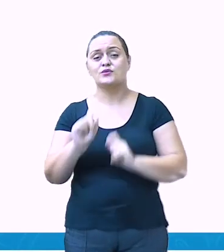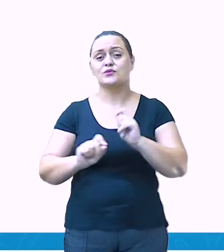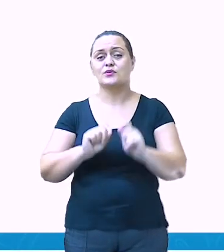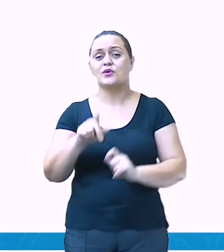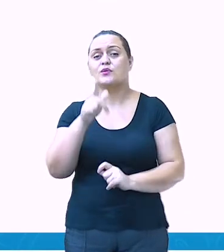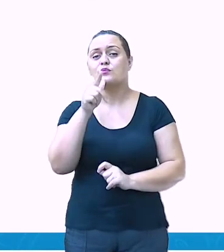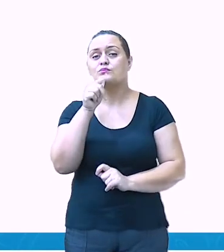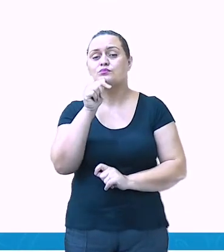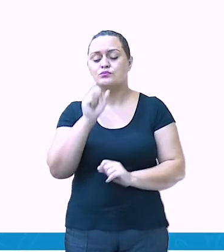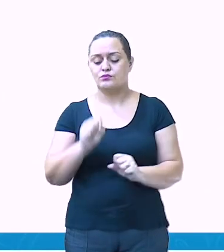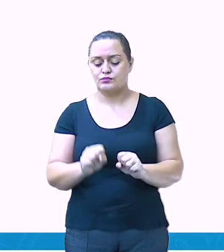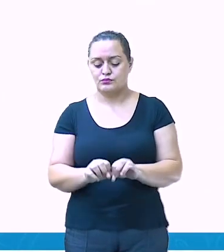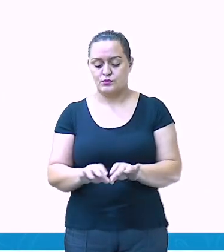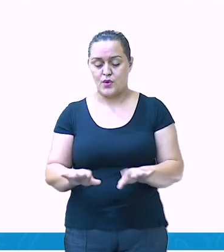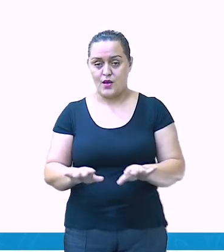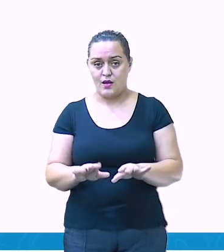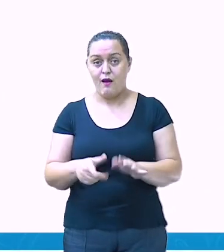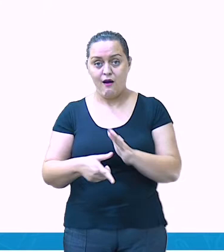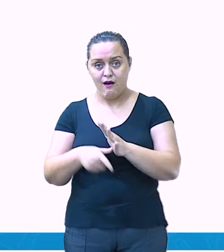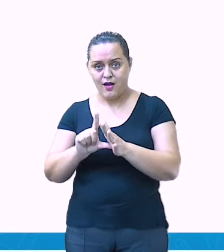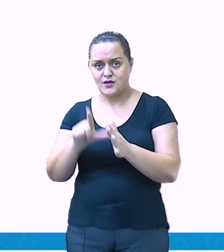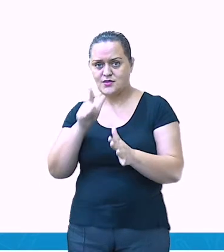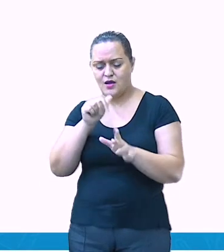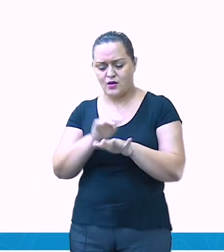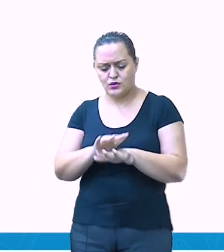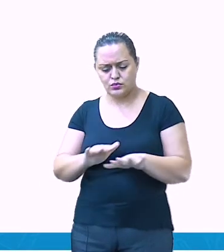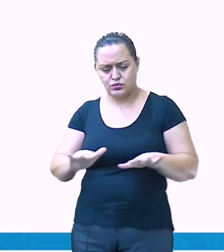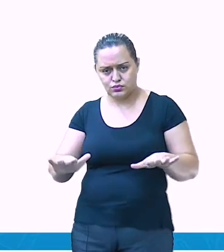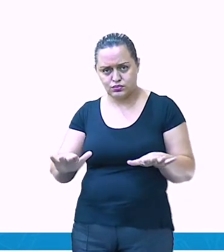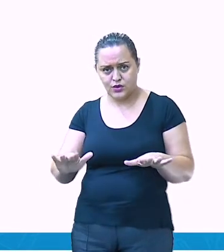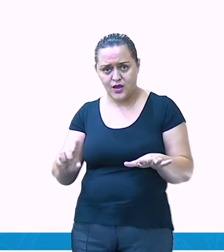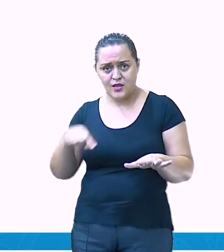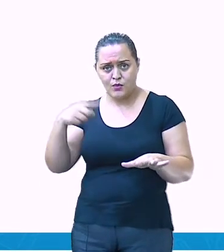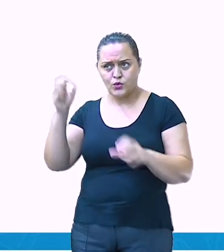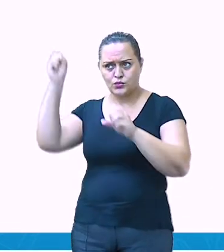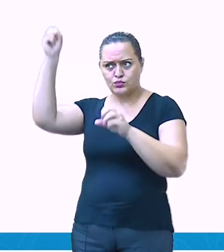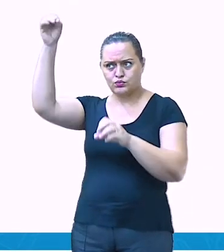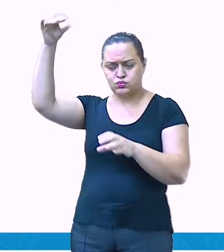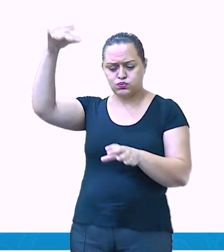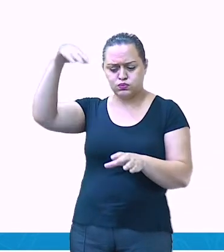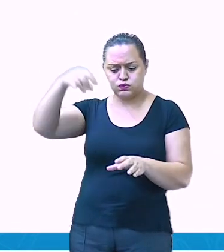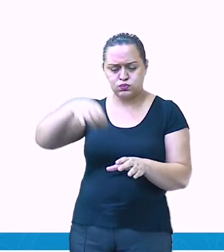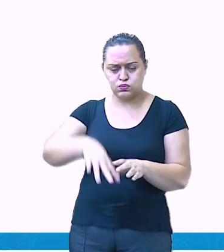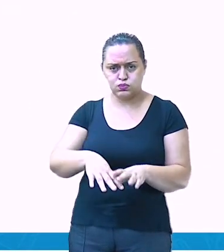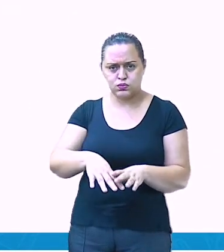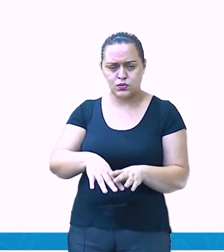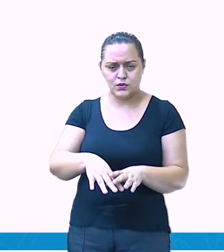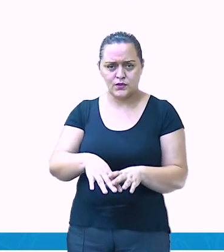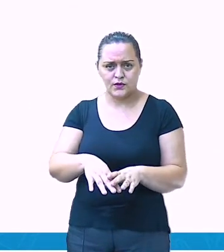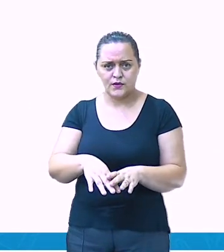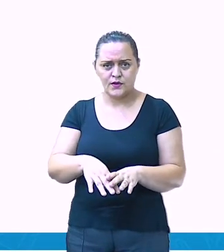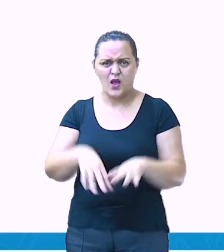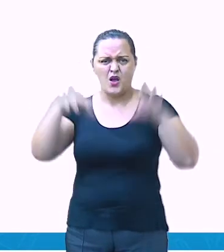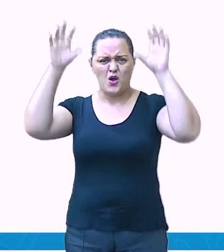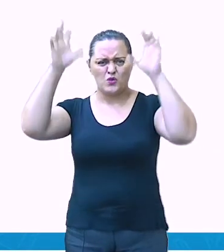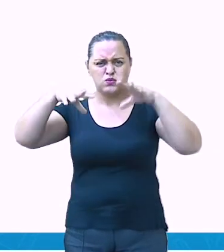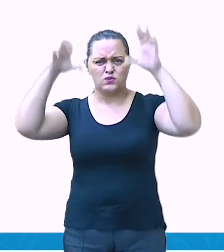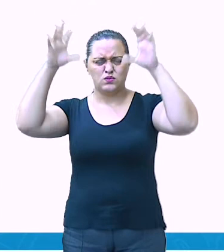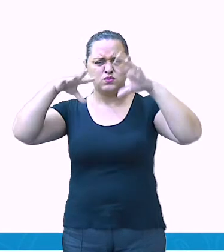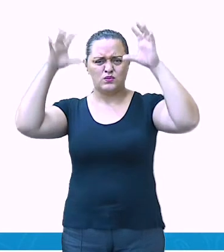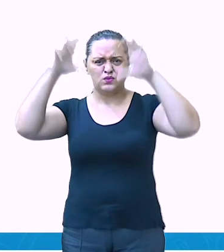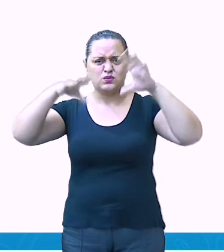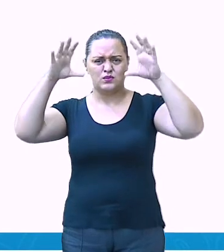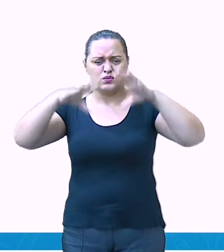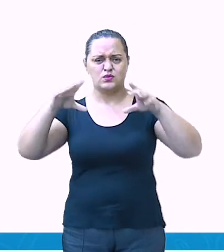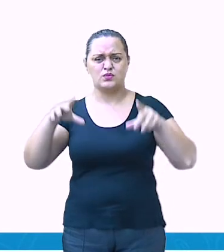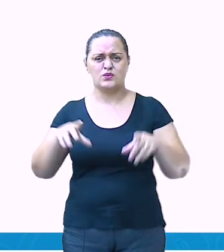interferindo na condição desse leito desse rio. E aí, se vem uma chuva muito grande na cabeceira do